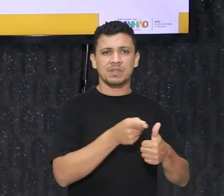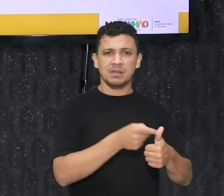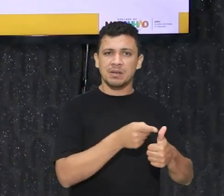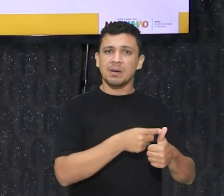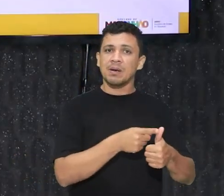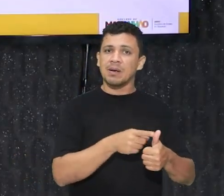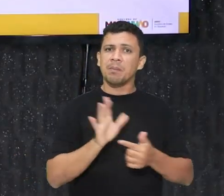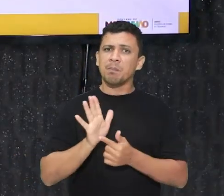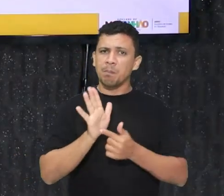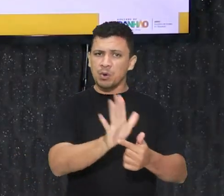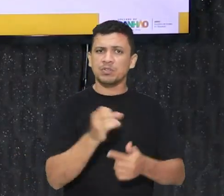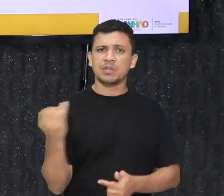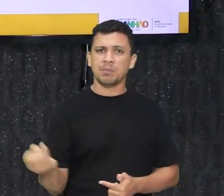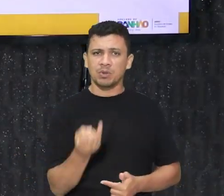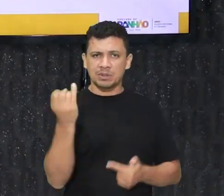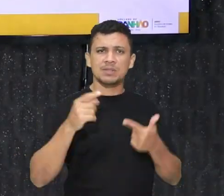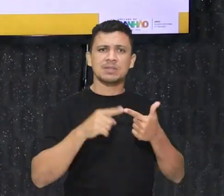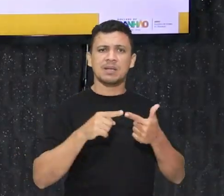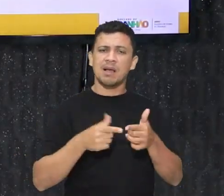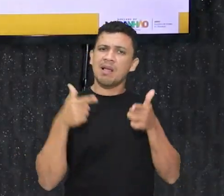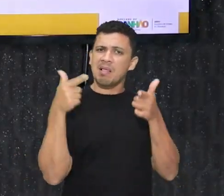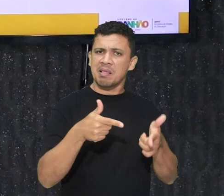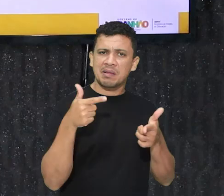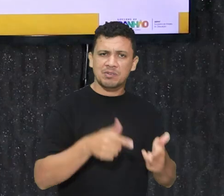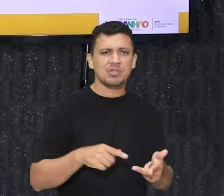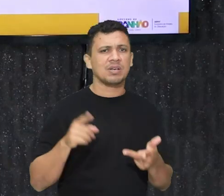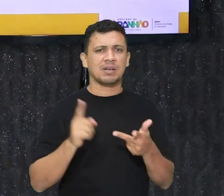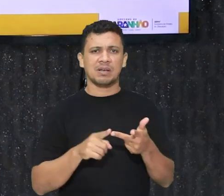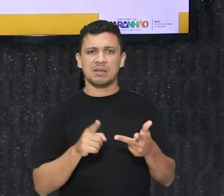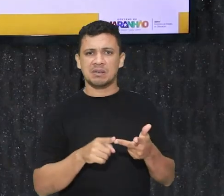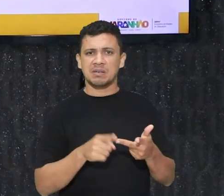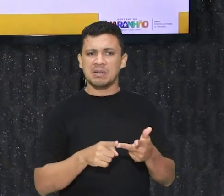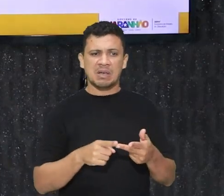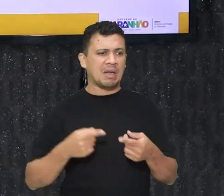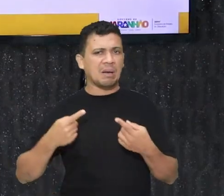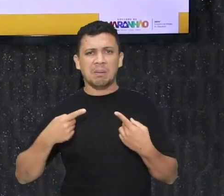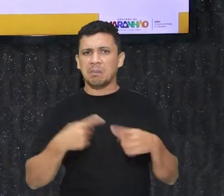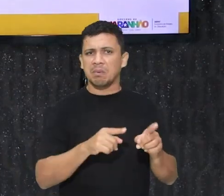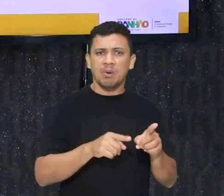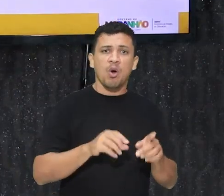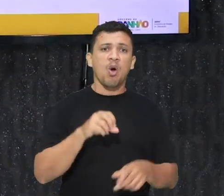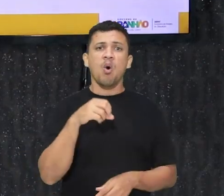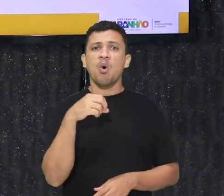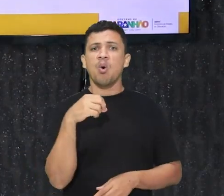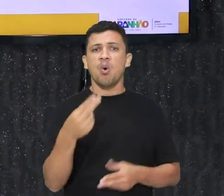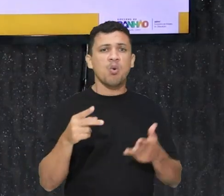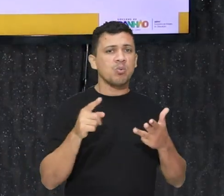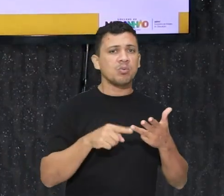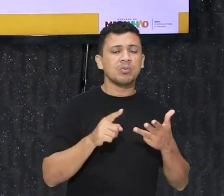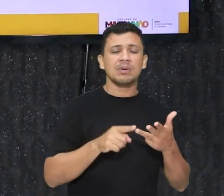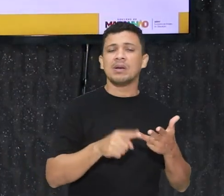importância, ela critica, ela rebate, questiona ou atribui essa